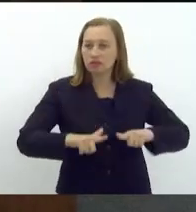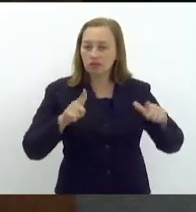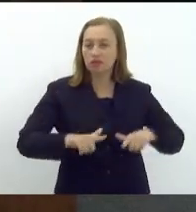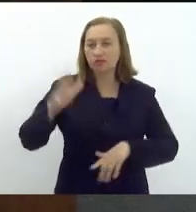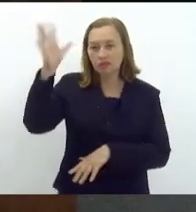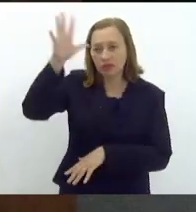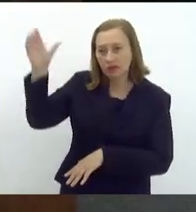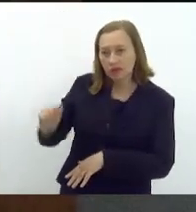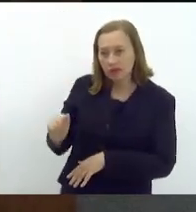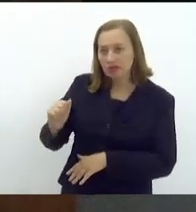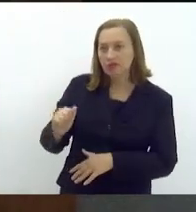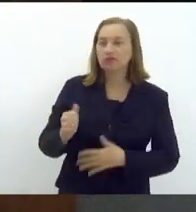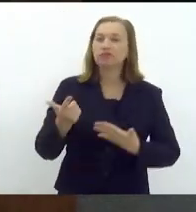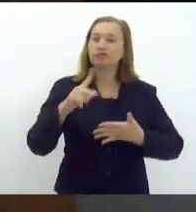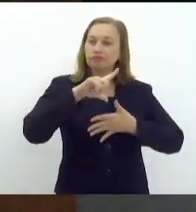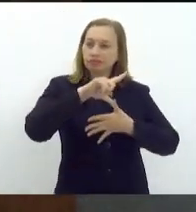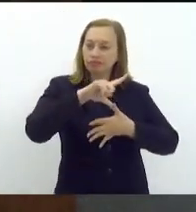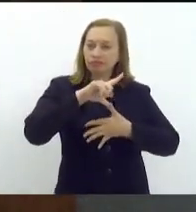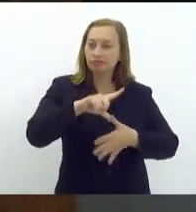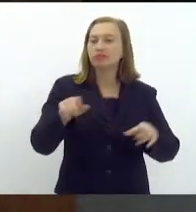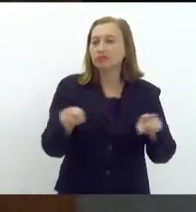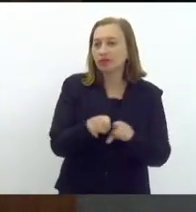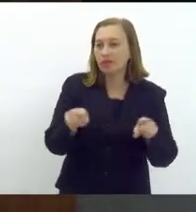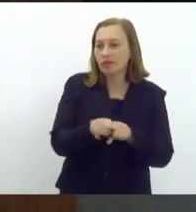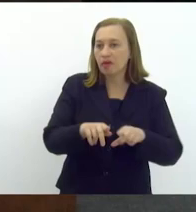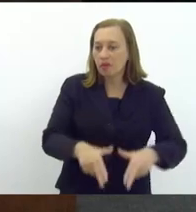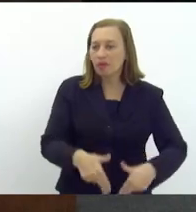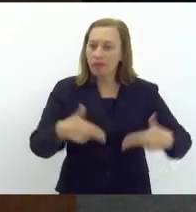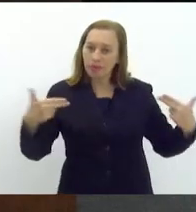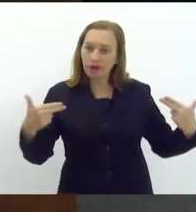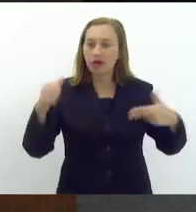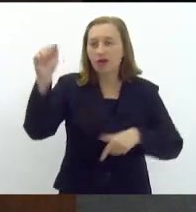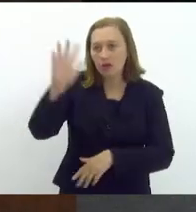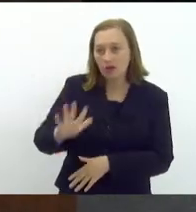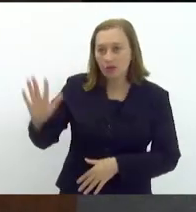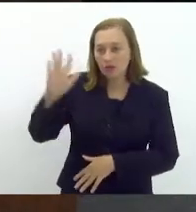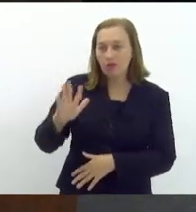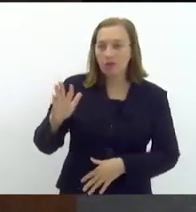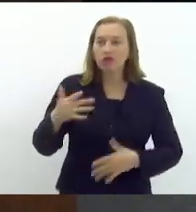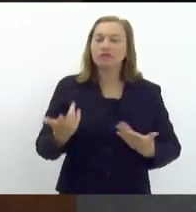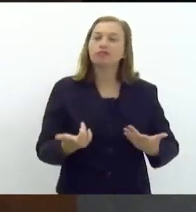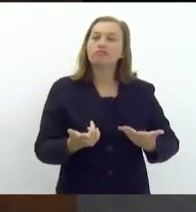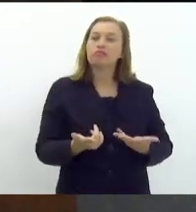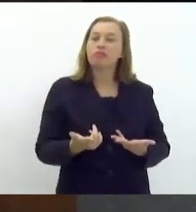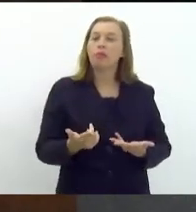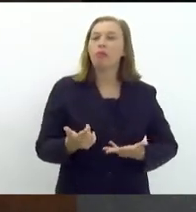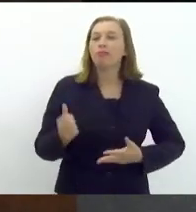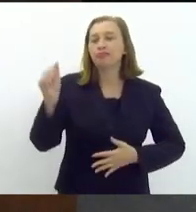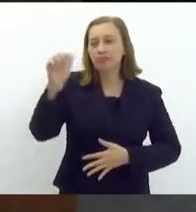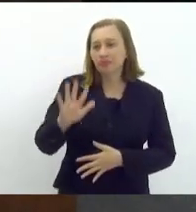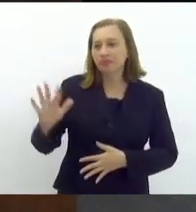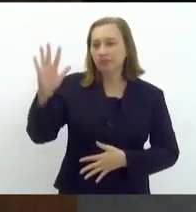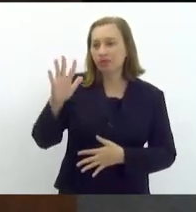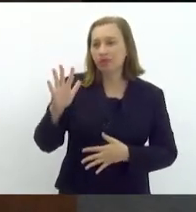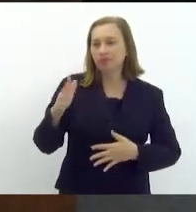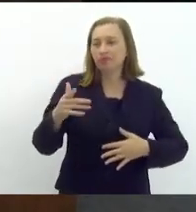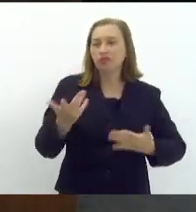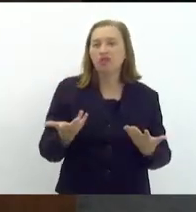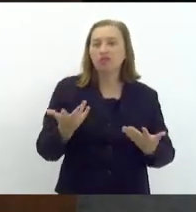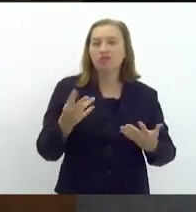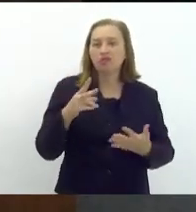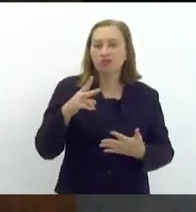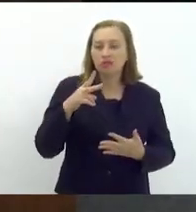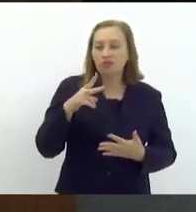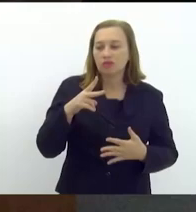e latinas e etnias brancas também europeias a contribuição asiática não é a mais pujante na